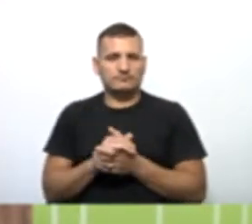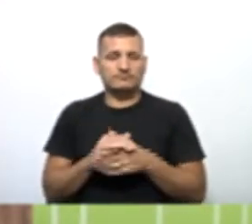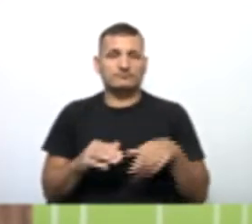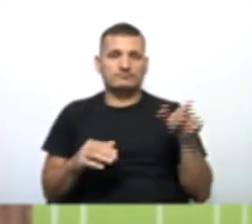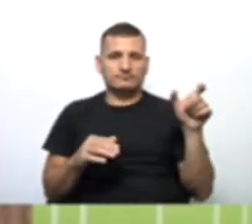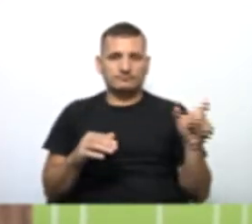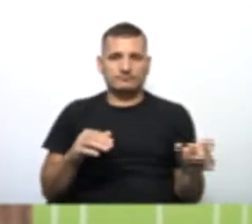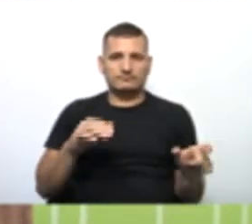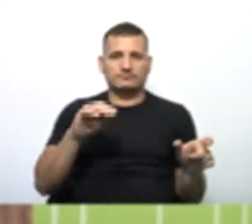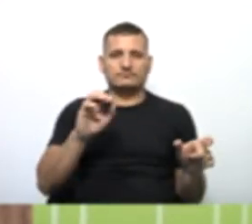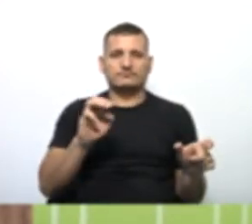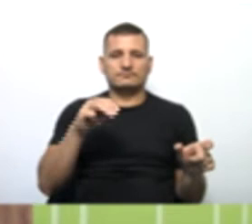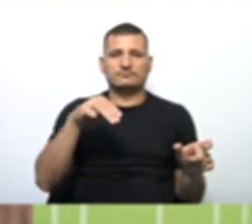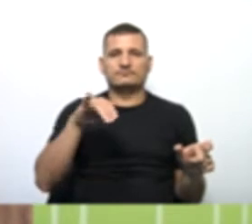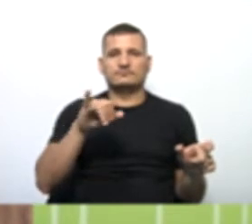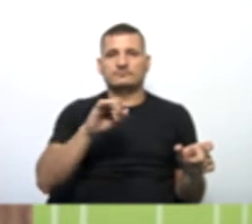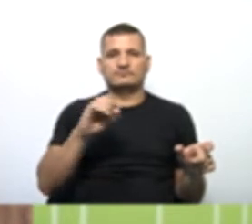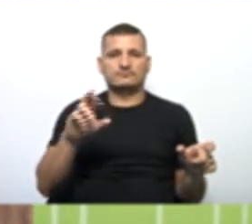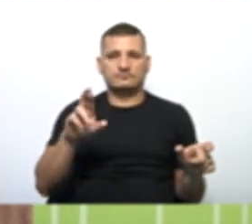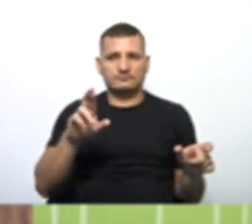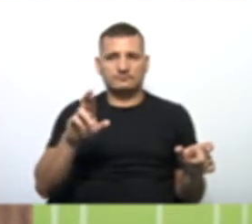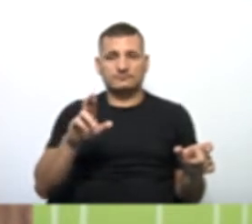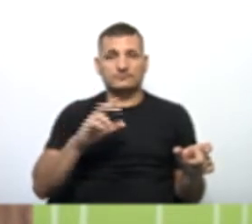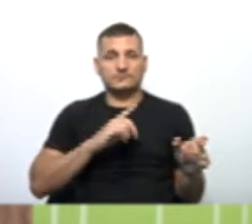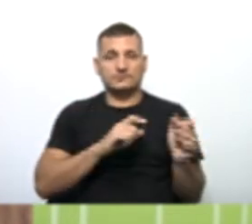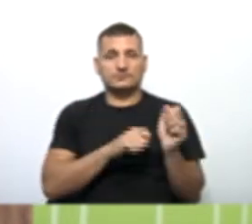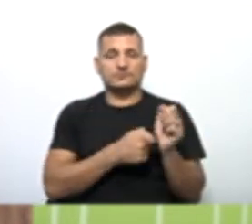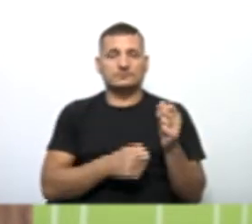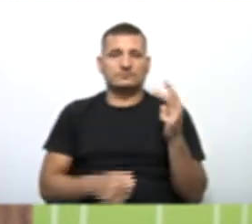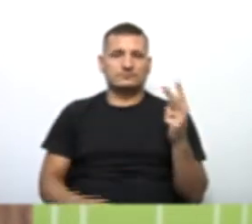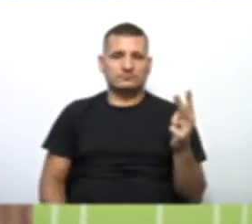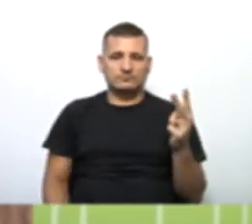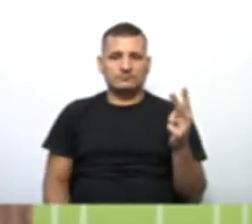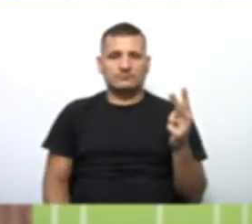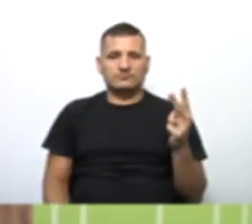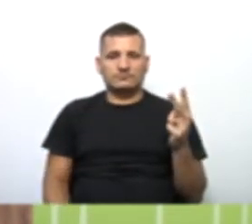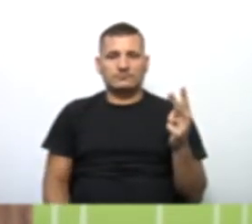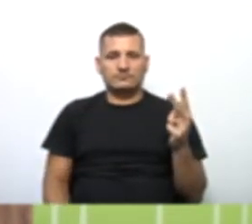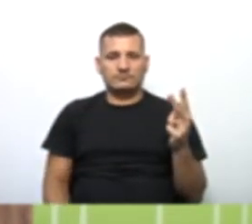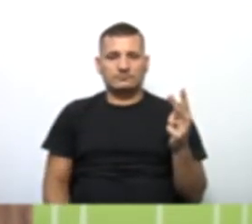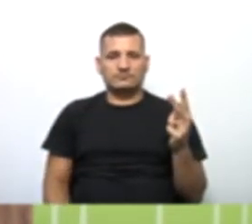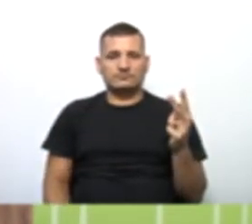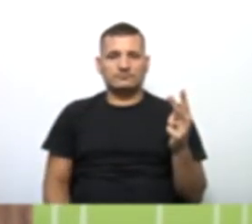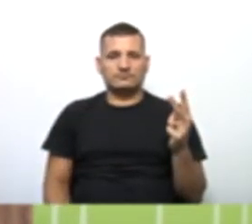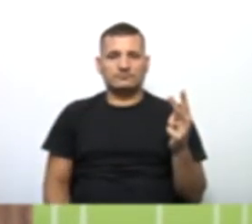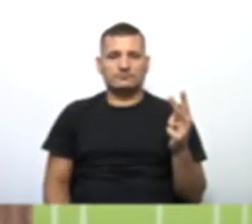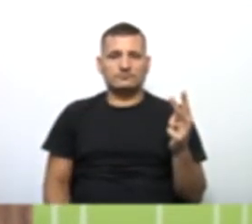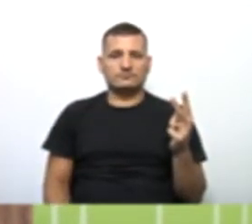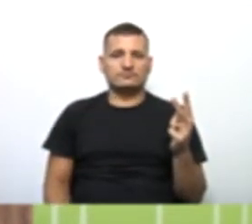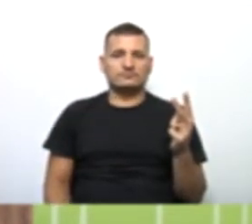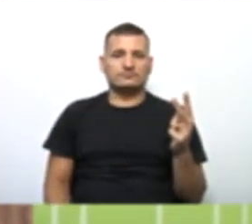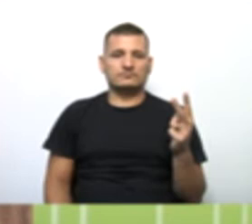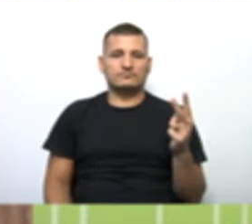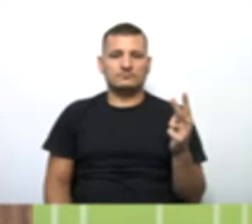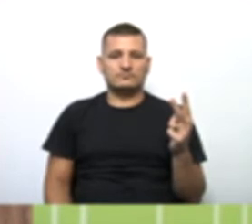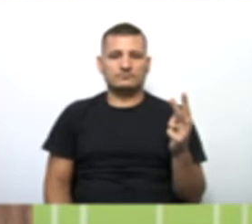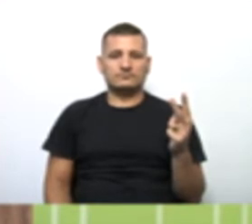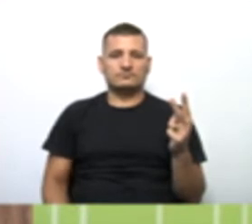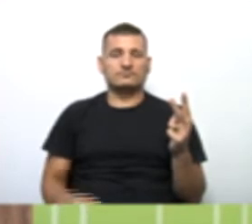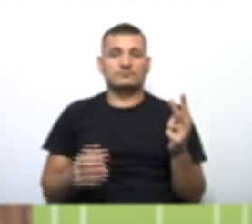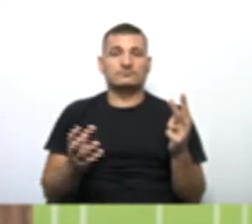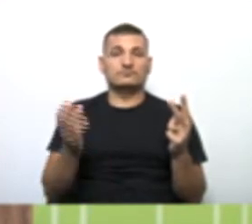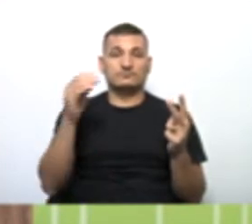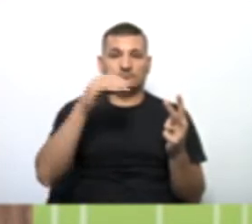emissor. Ele tem duas chaves, pública e privada. Põe a mensagem. Essa mensagem é aplicada à